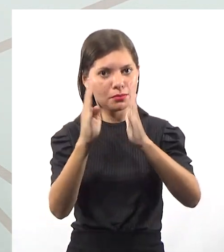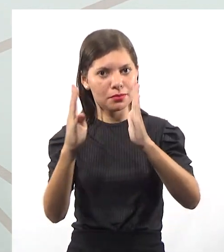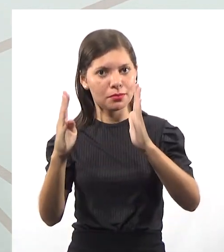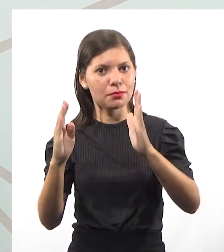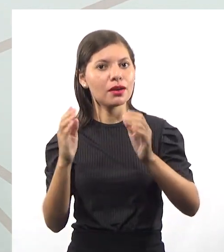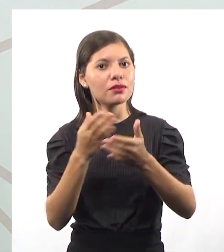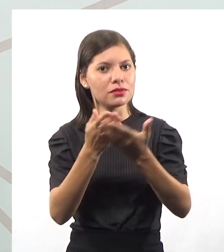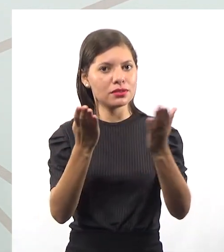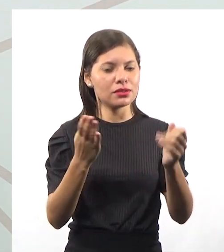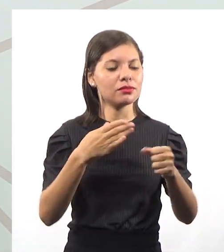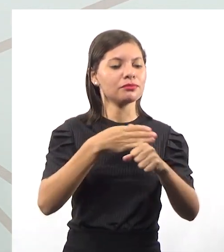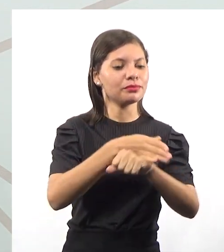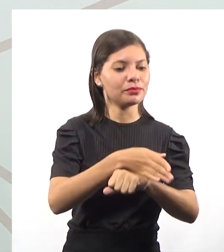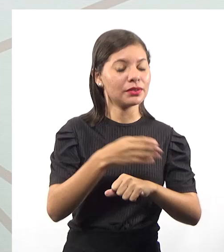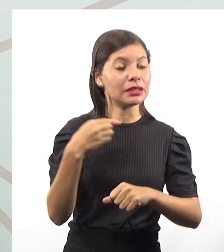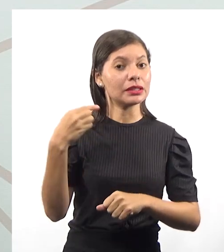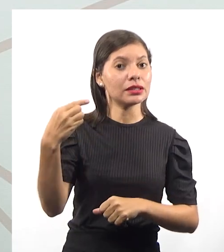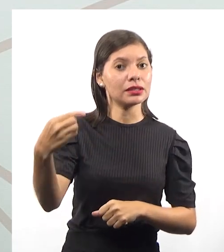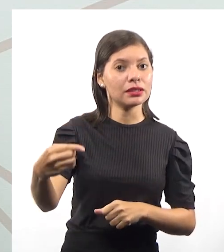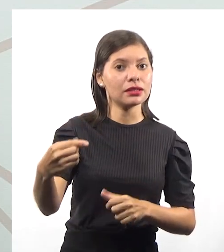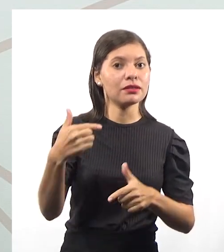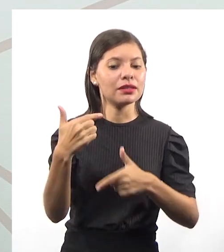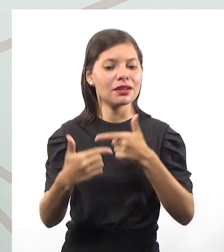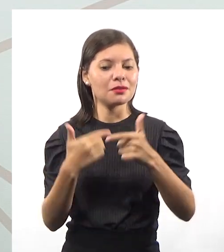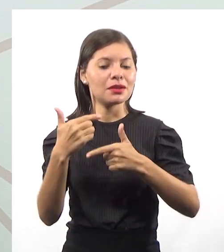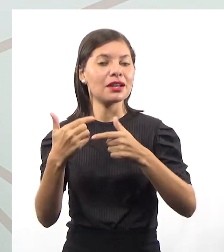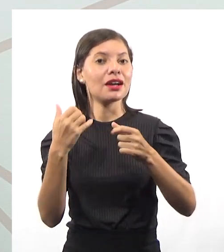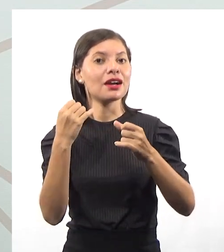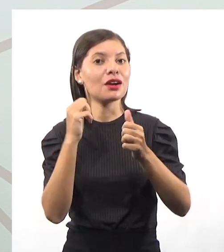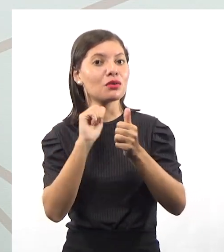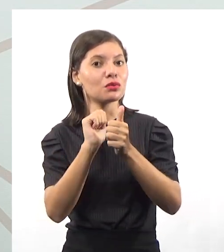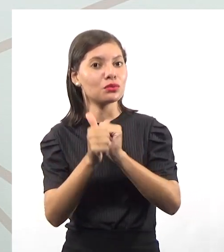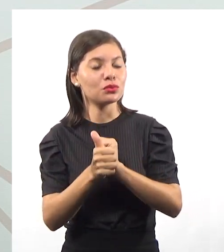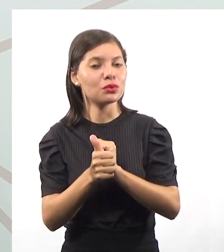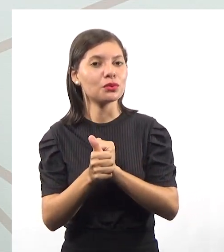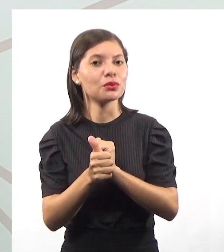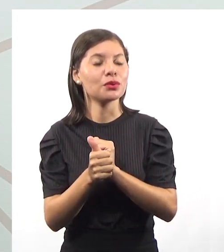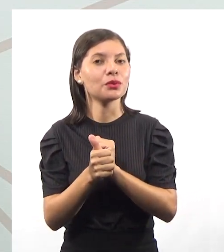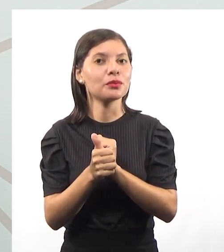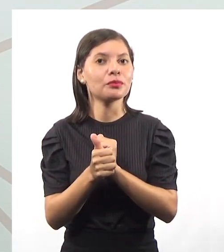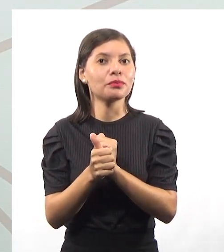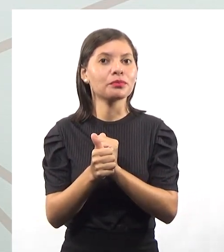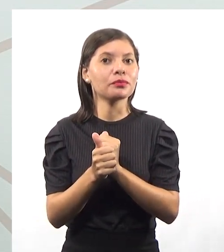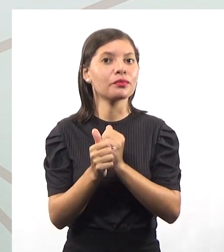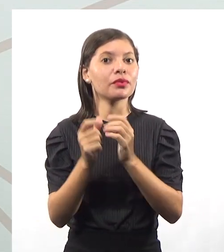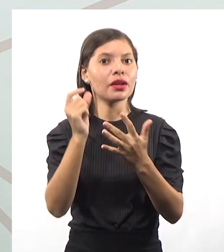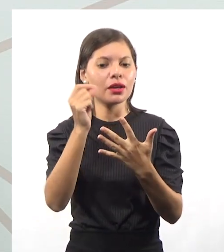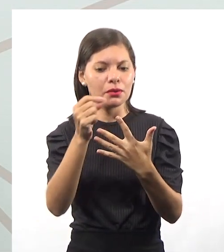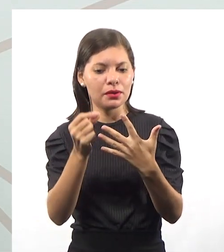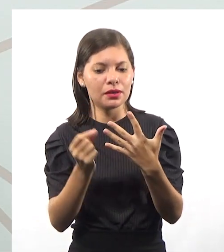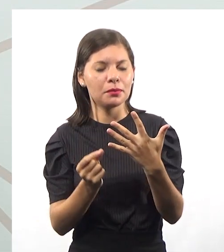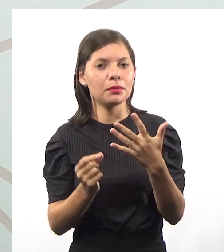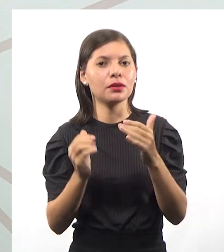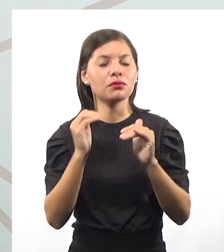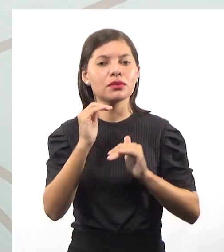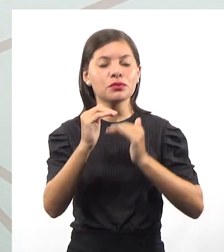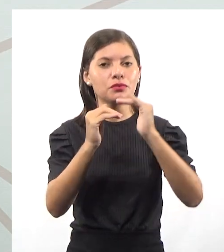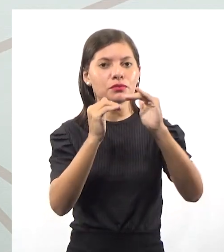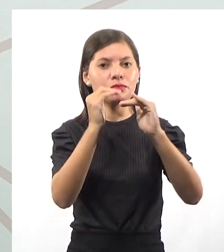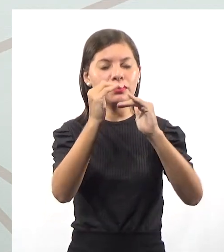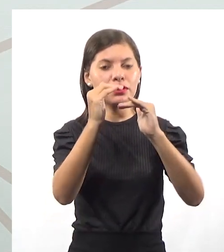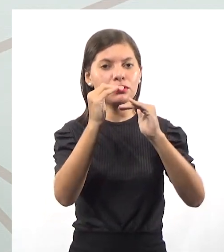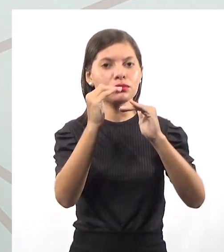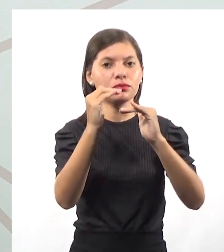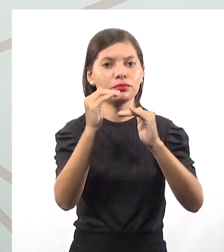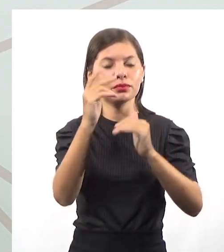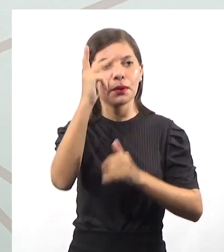na biblioteca virtual, você pode consultar depois. Ele vai trabalhar que o jogo é um